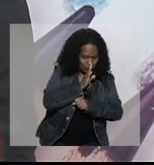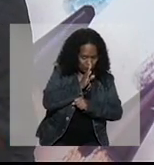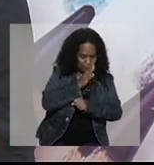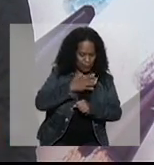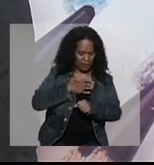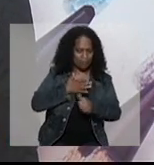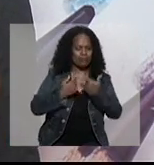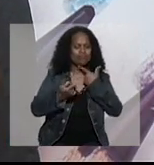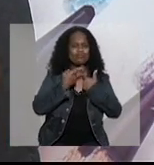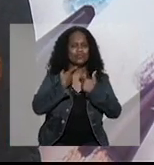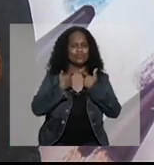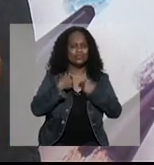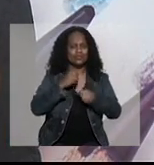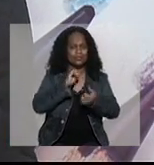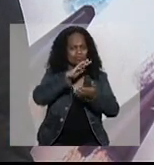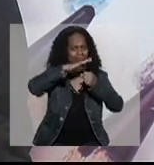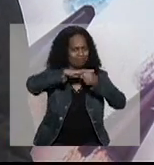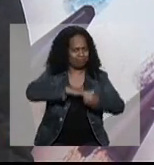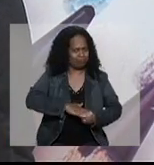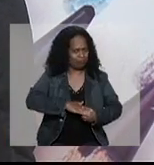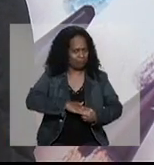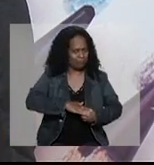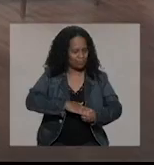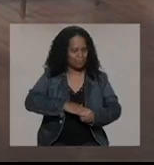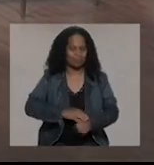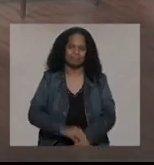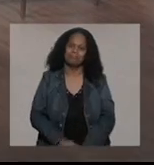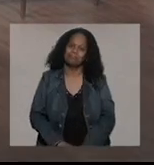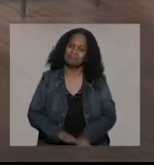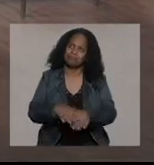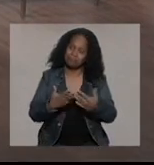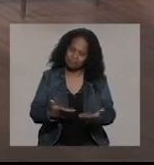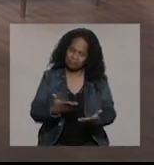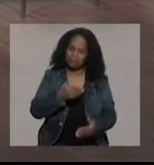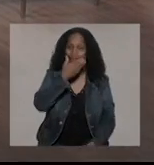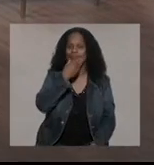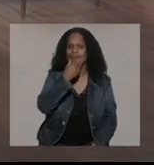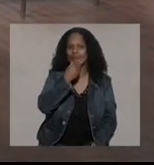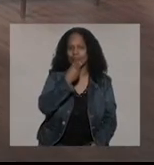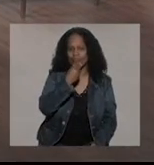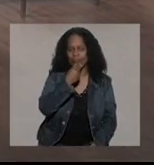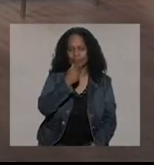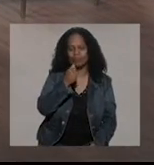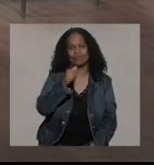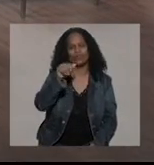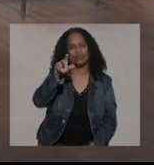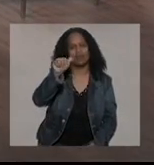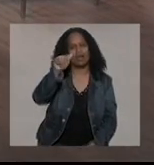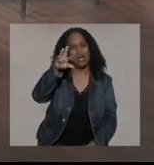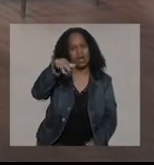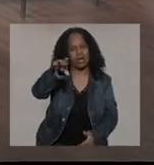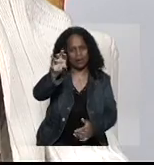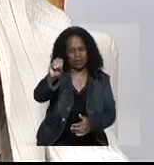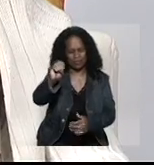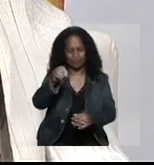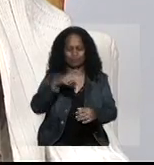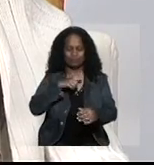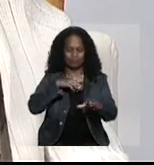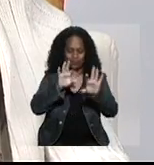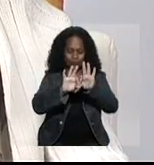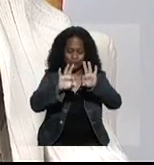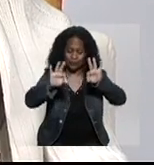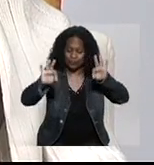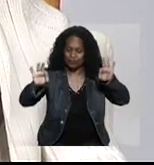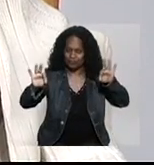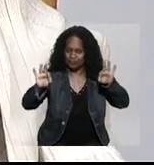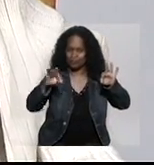seu desejo, o que pensa. O Álvaro Campos, que é o heterônimo do Fernando Pessoa, tem uma frase